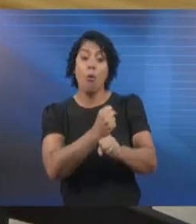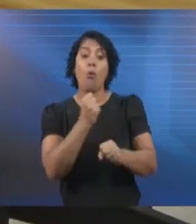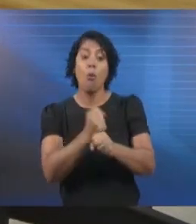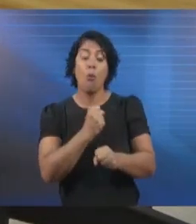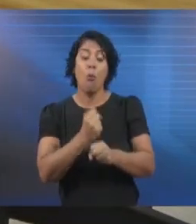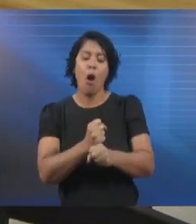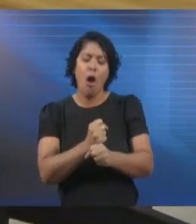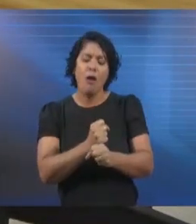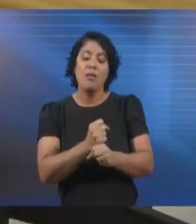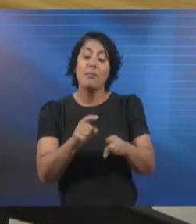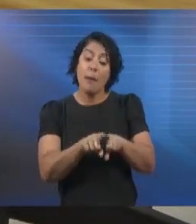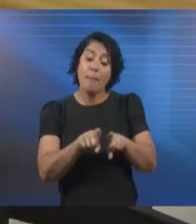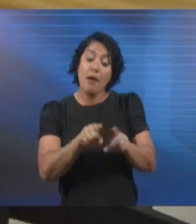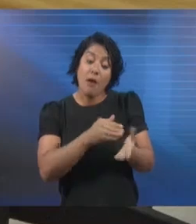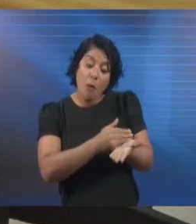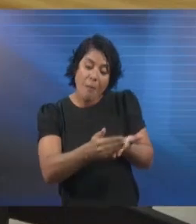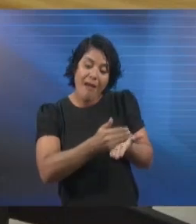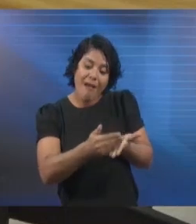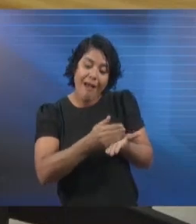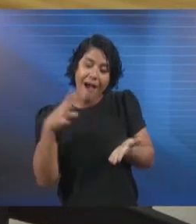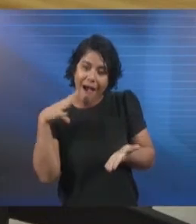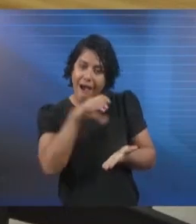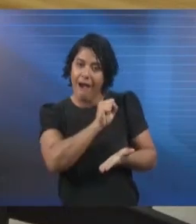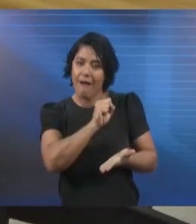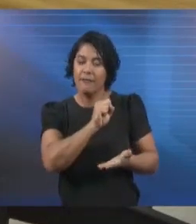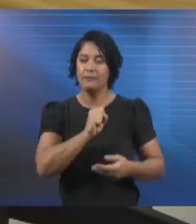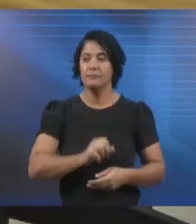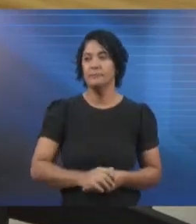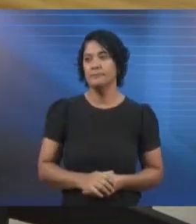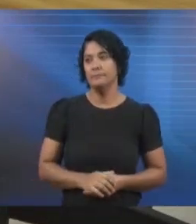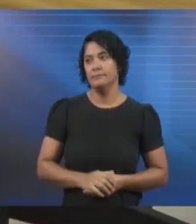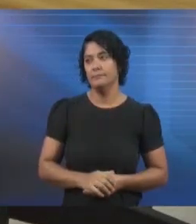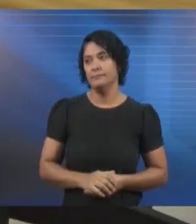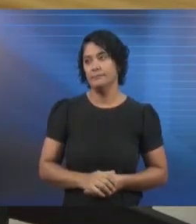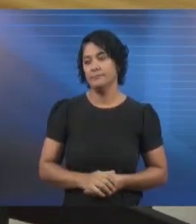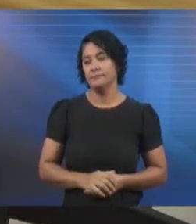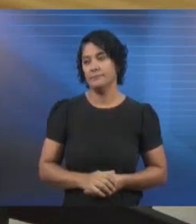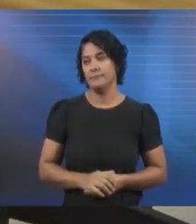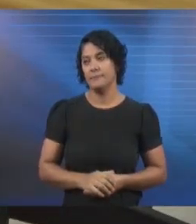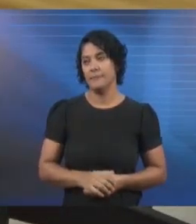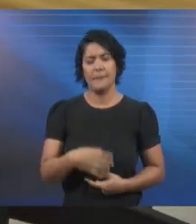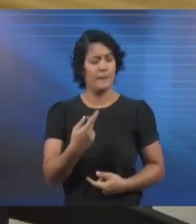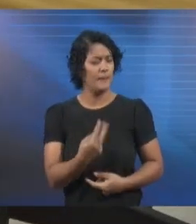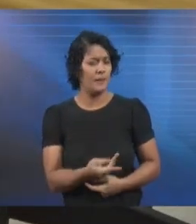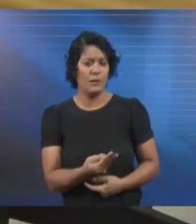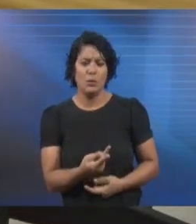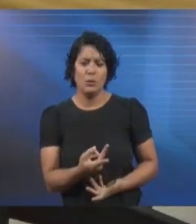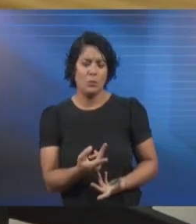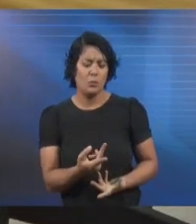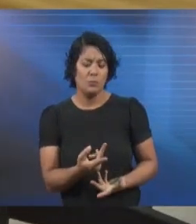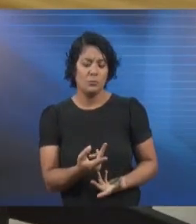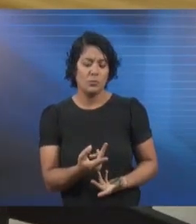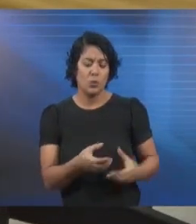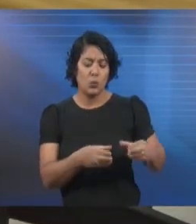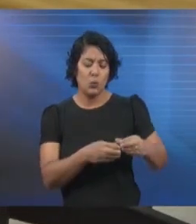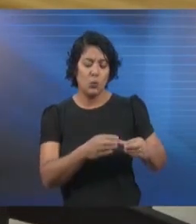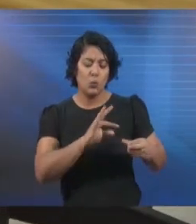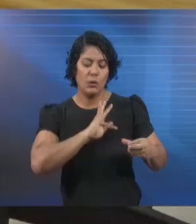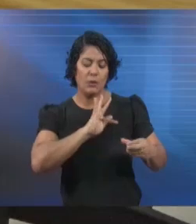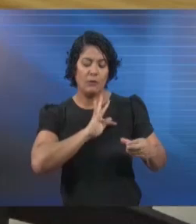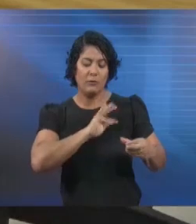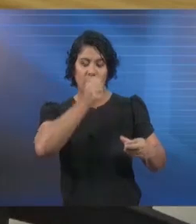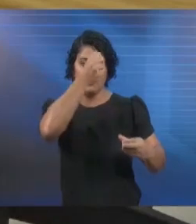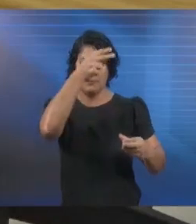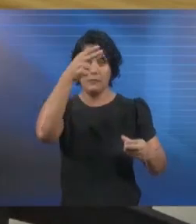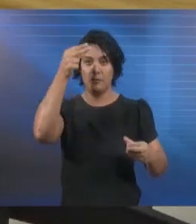se inicie o mais rápido possível e eu tenho certeza da da mesma forma que a equipe técnica da